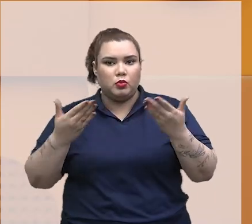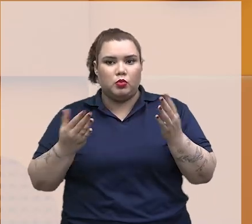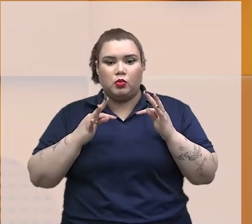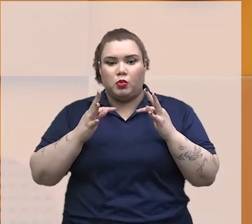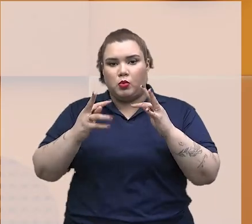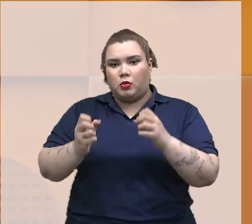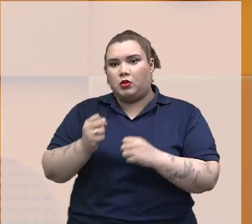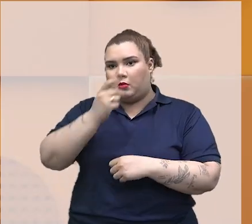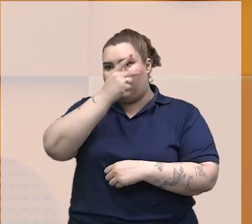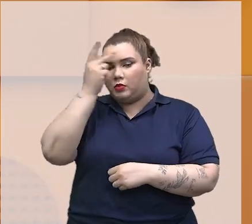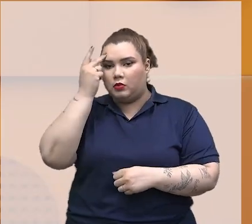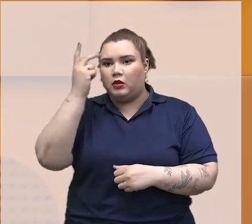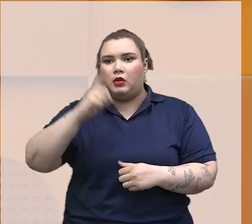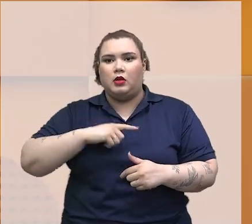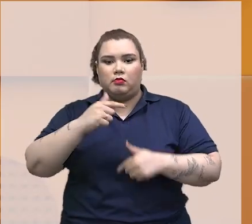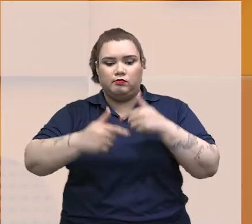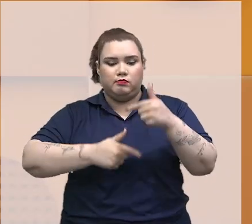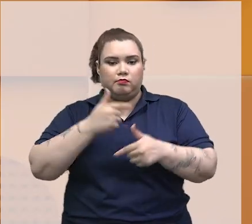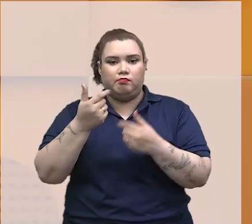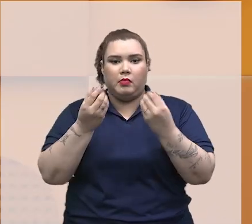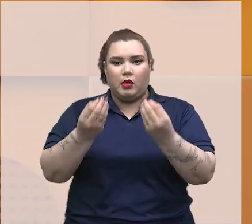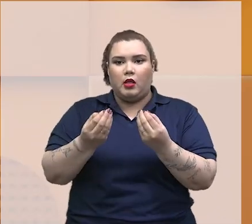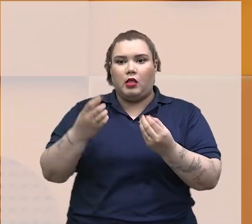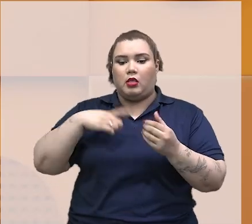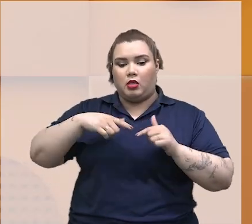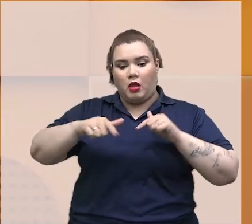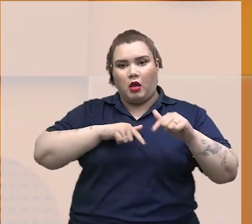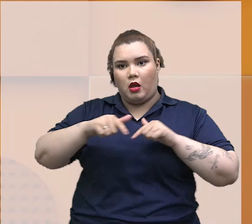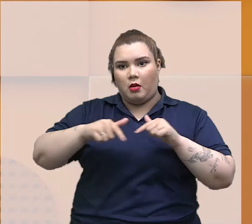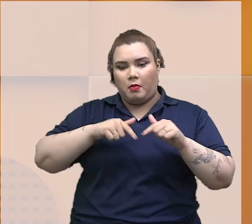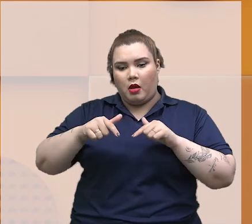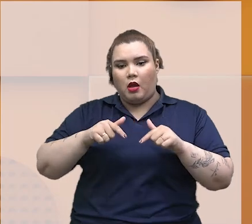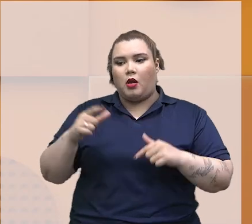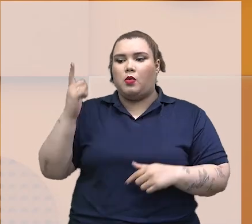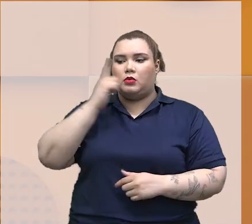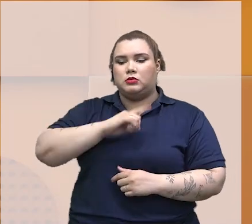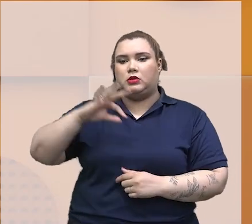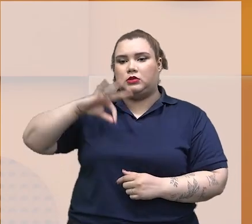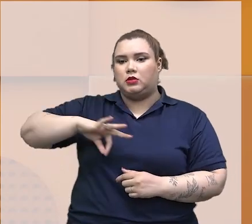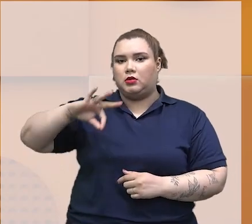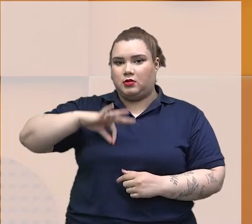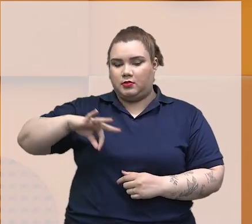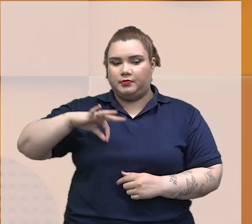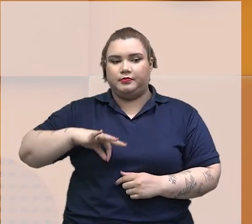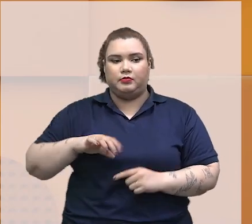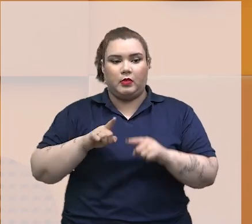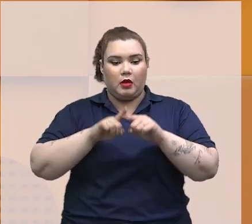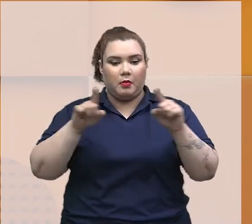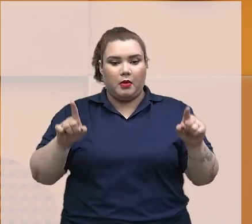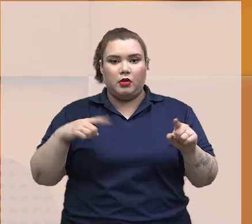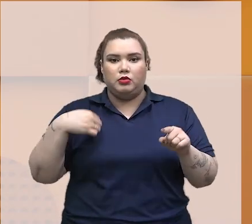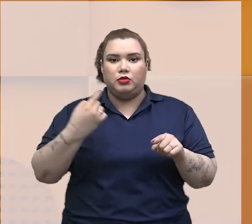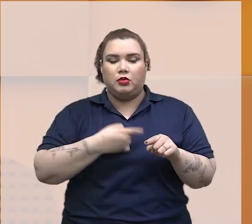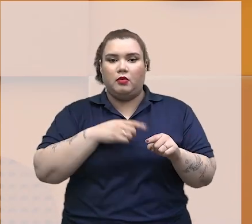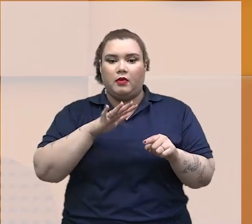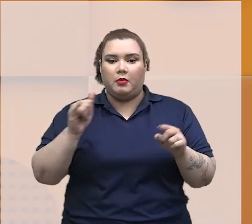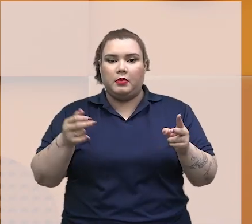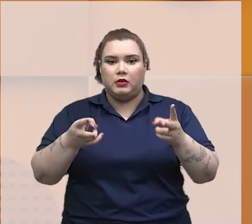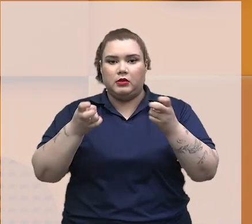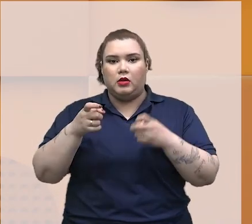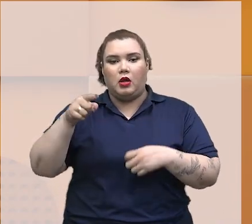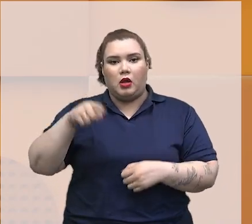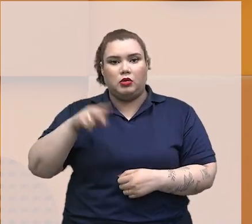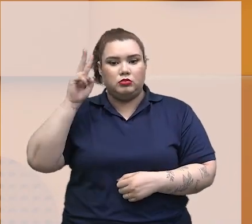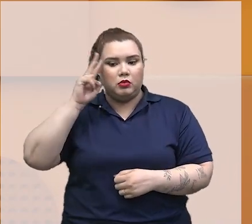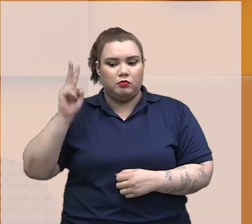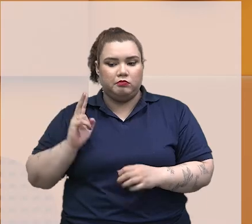mesmo? Trabalha para receber um salário, tá certo? Mas nós vamos ver que isso é uma história bem